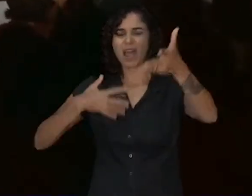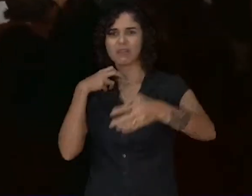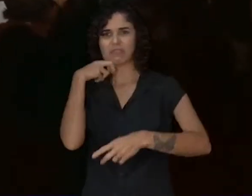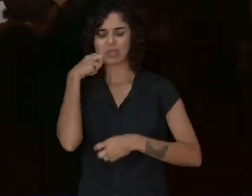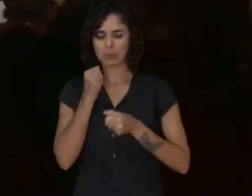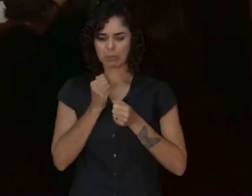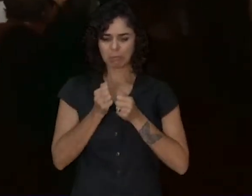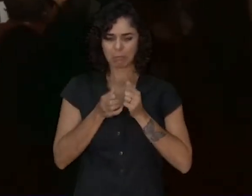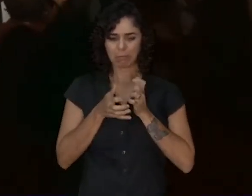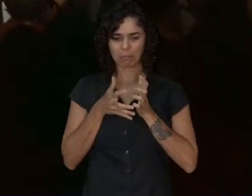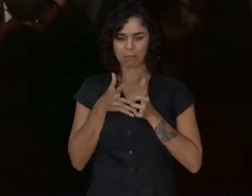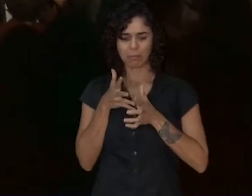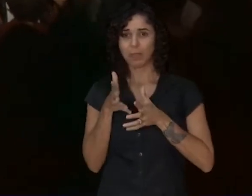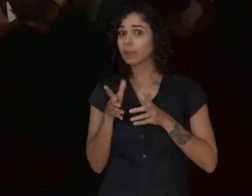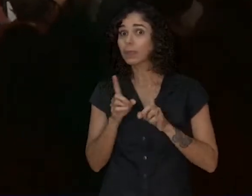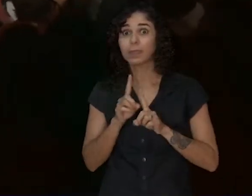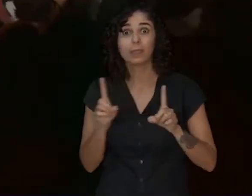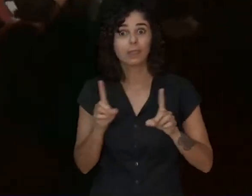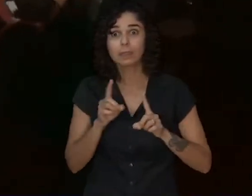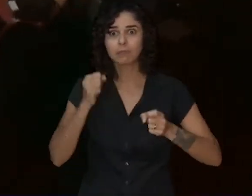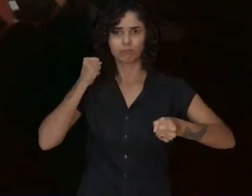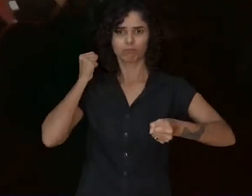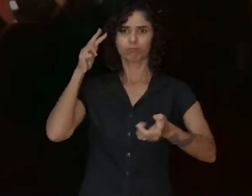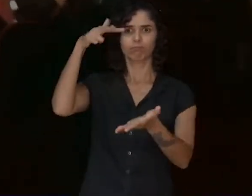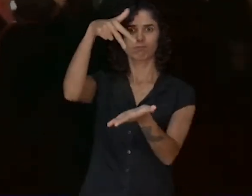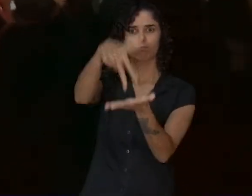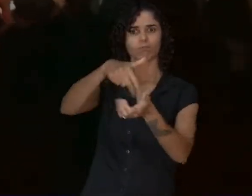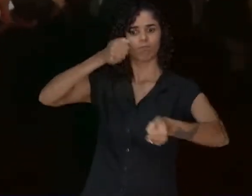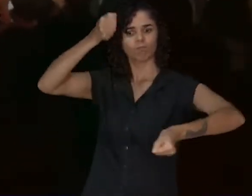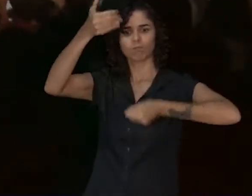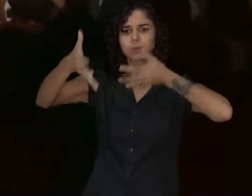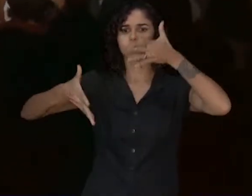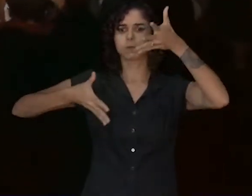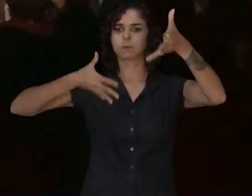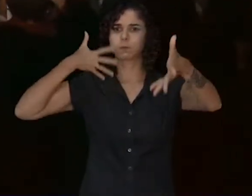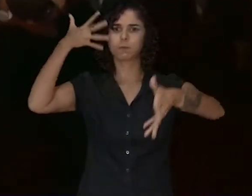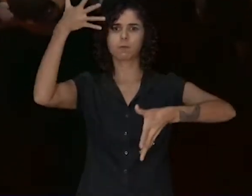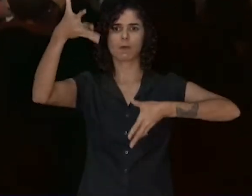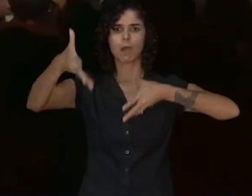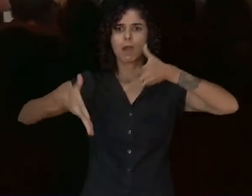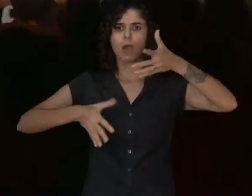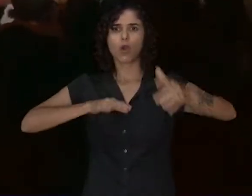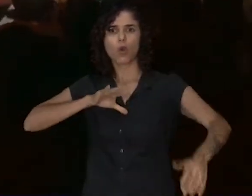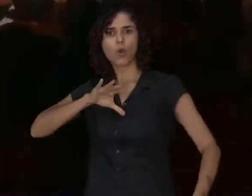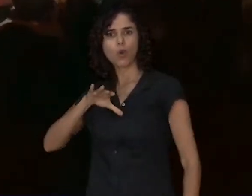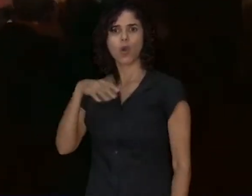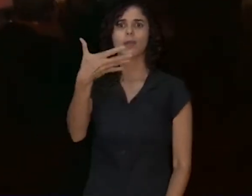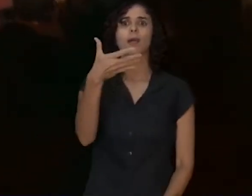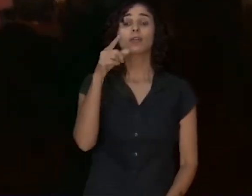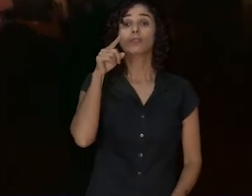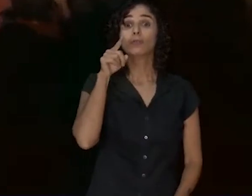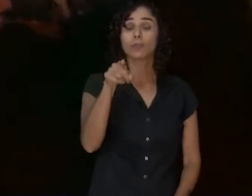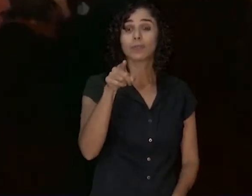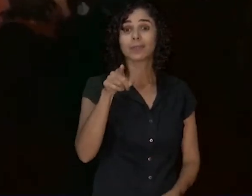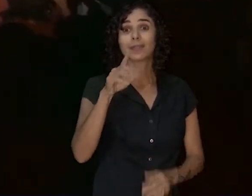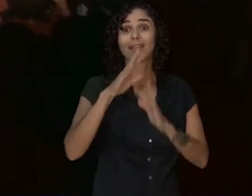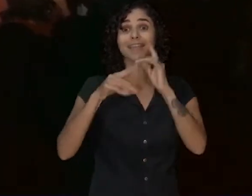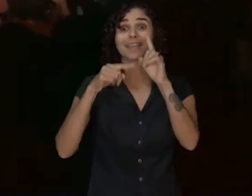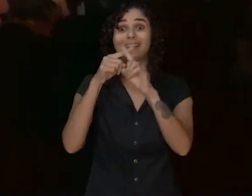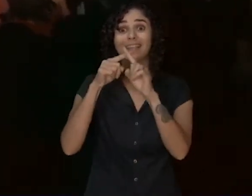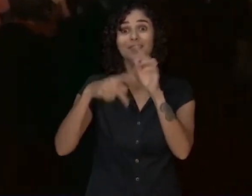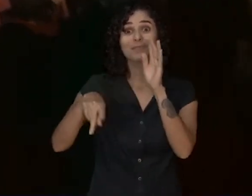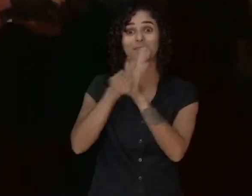oração de um pastor. Você é a igreja de Jesus, amém? O poder do Espírito está na sua vida,